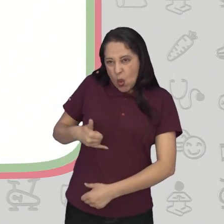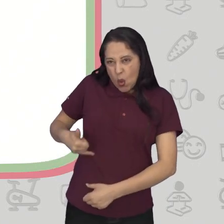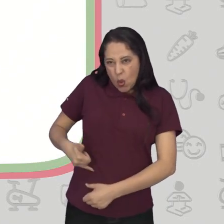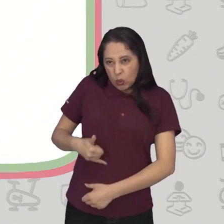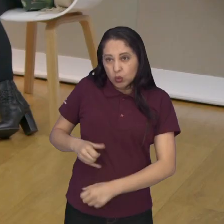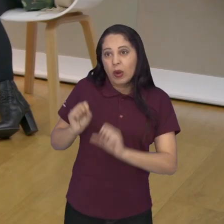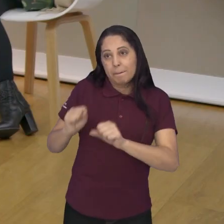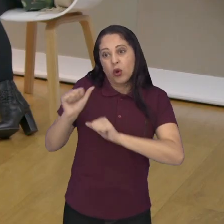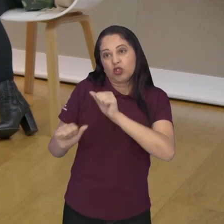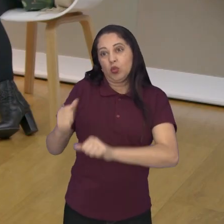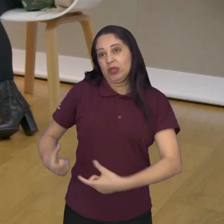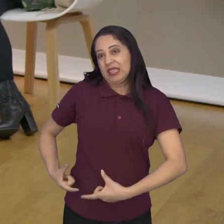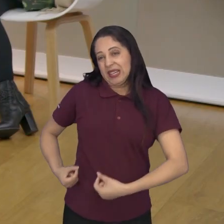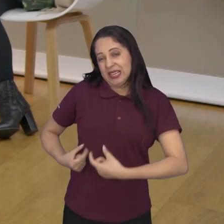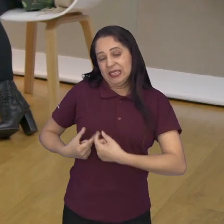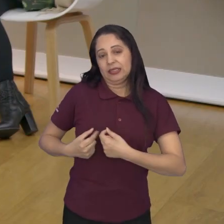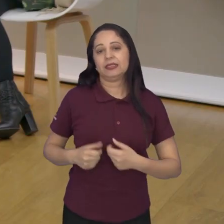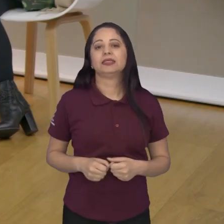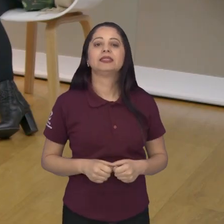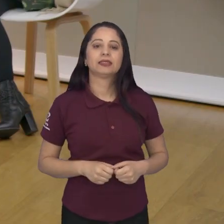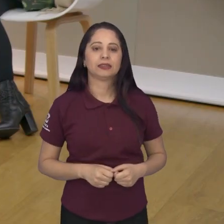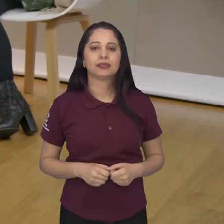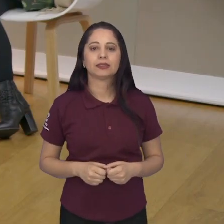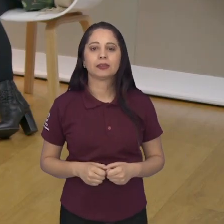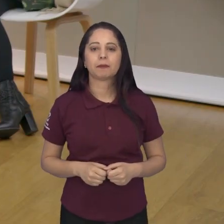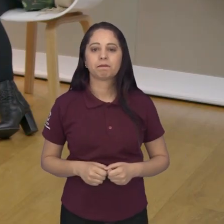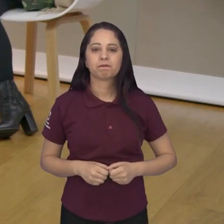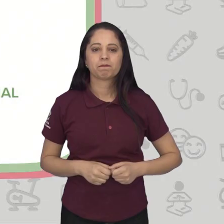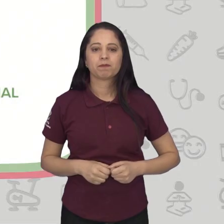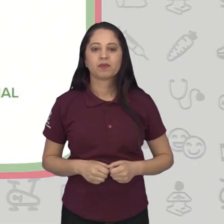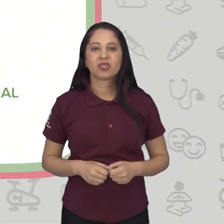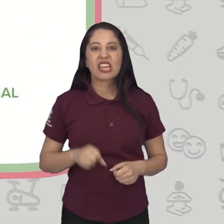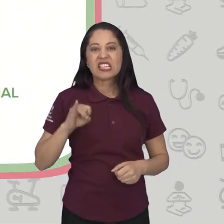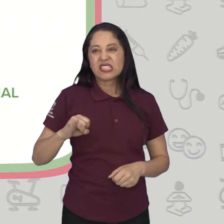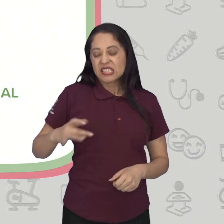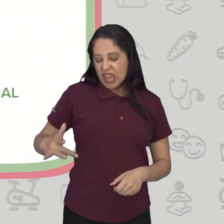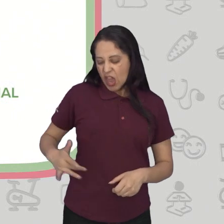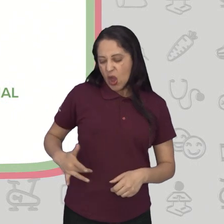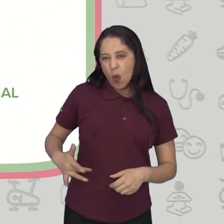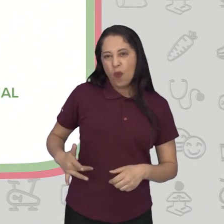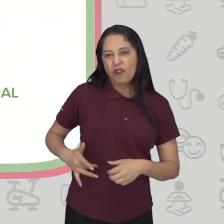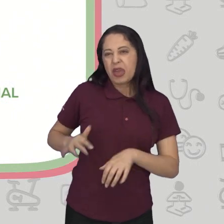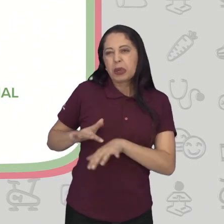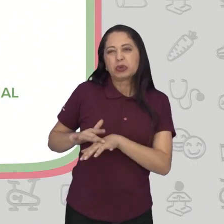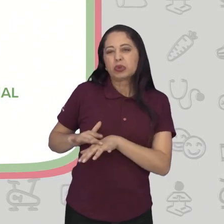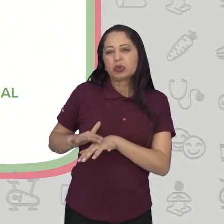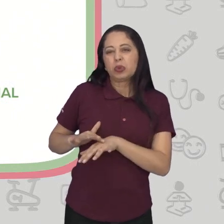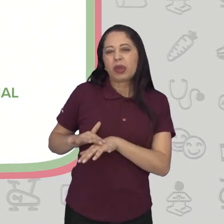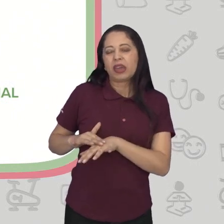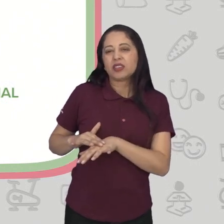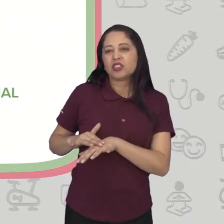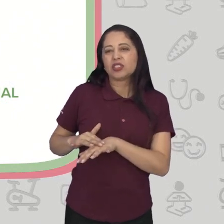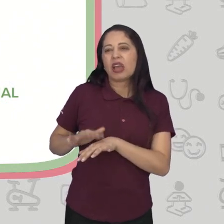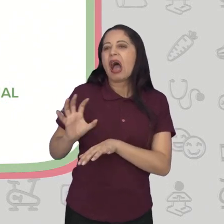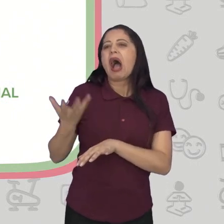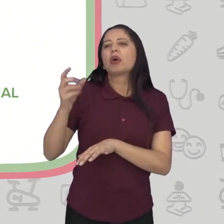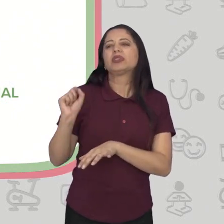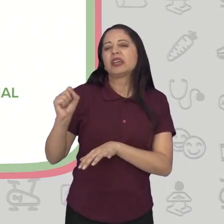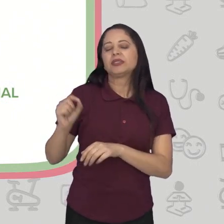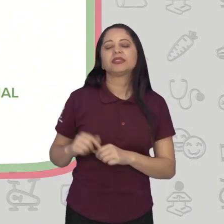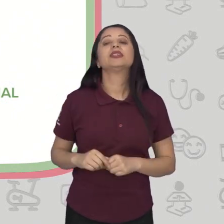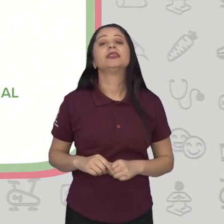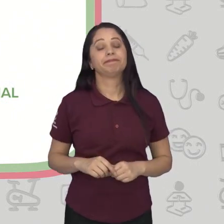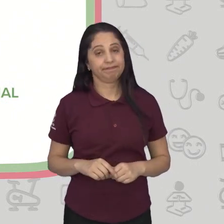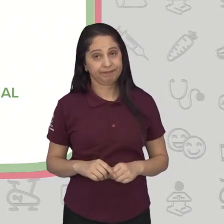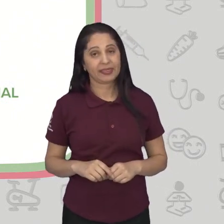muito obrigada, Laís. Vamos para a próxima. O que o fígado deixa de fazer quando ele está doente? Aquelas funções que a gente falou,